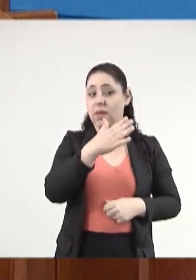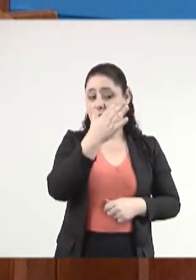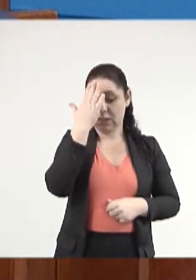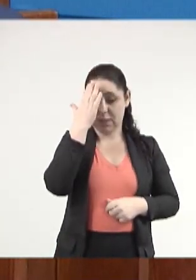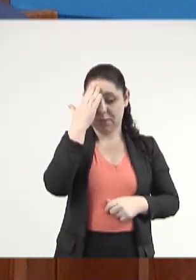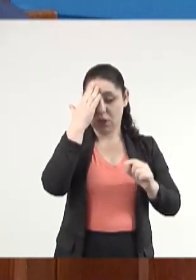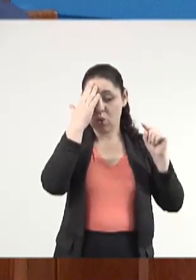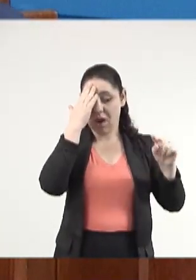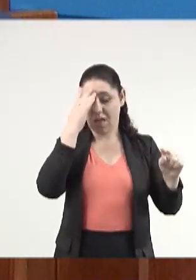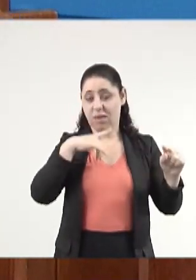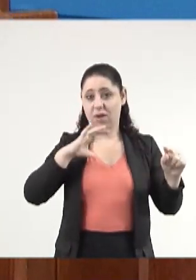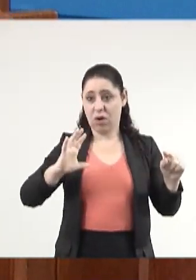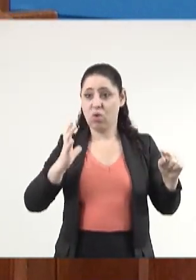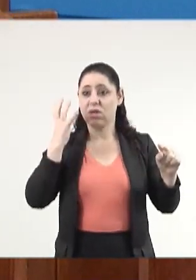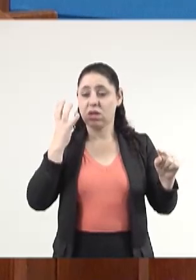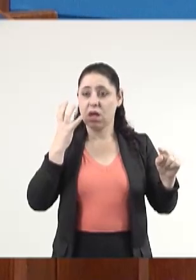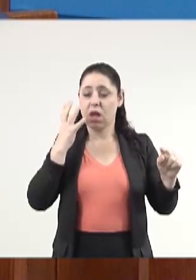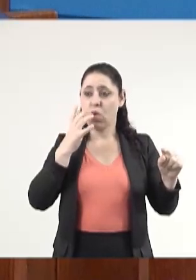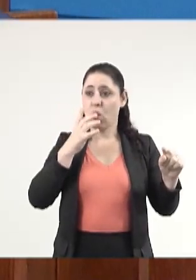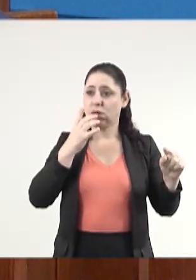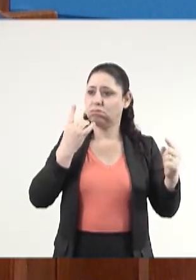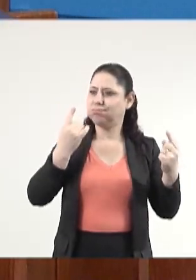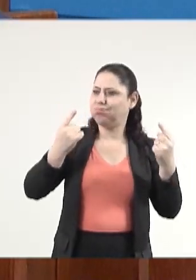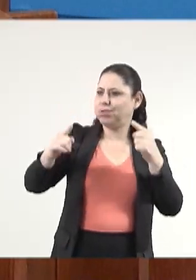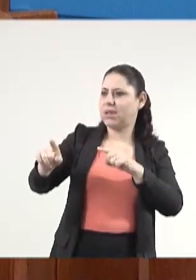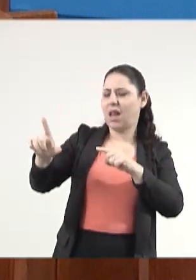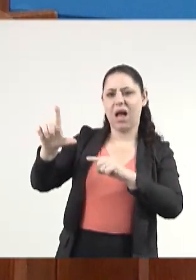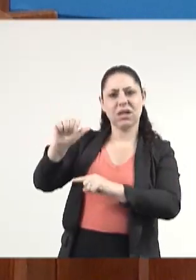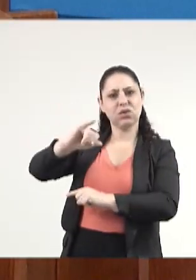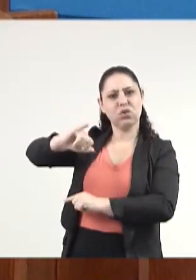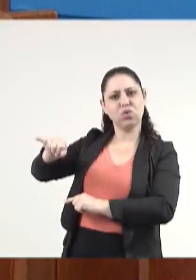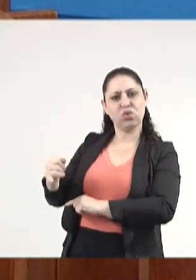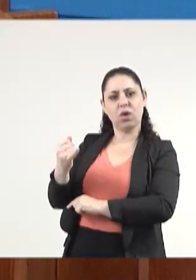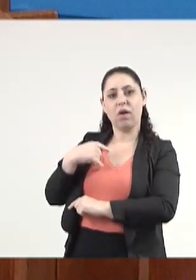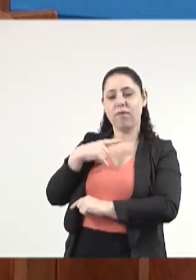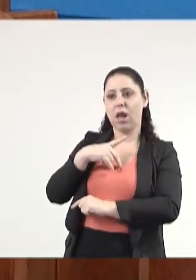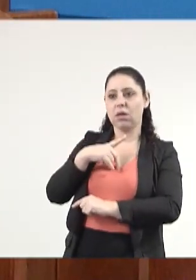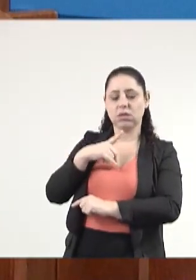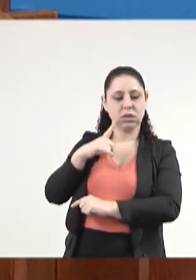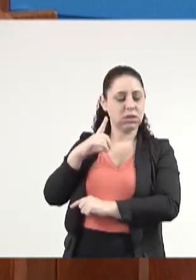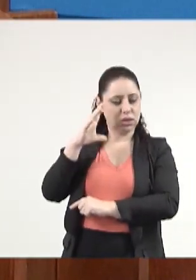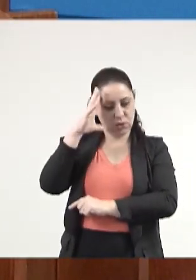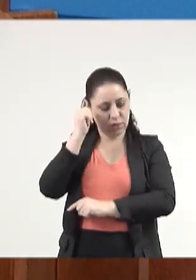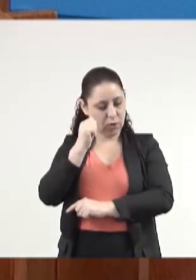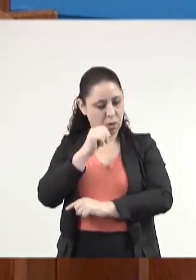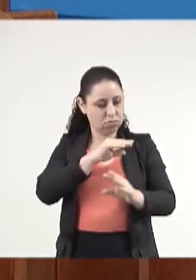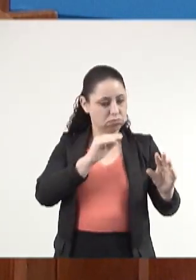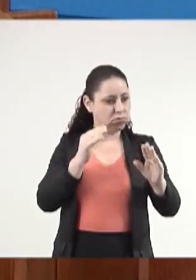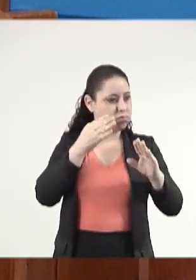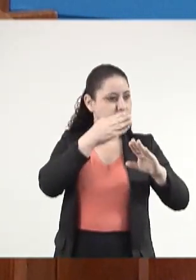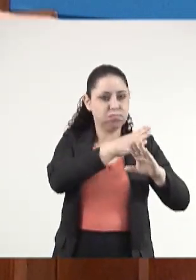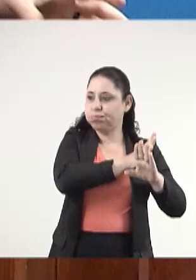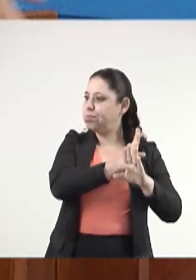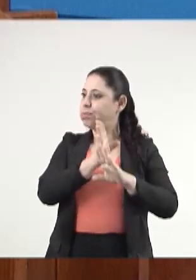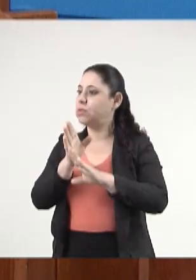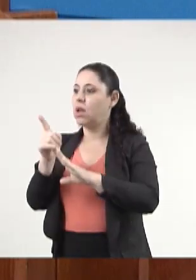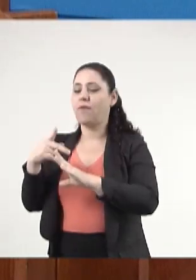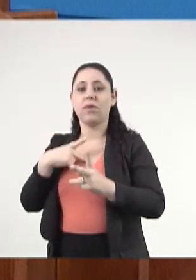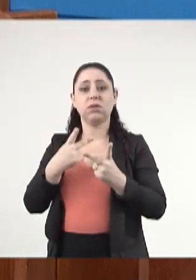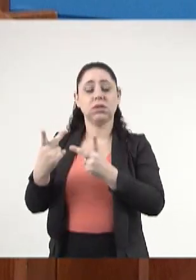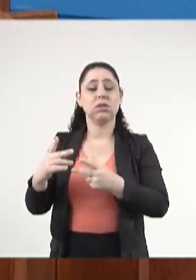sabendo que estava acontecendo esse ataque lá em Antônio João e foram para lá fazer uma visita